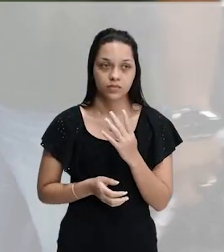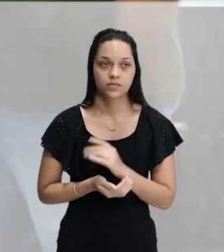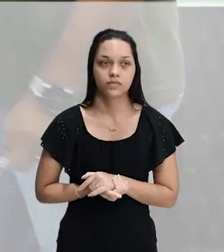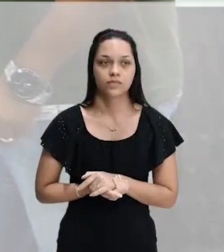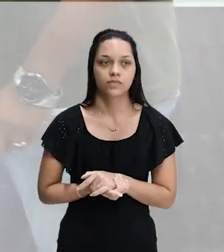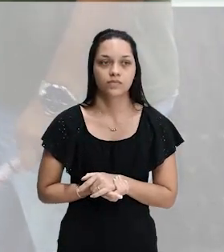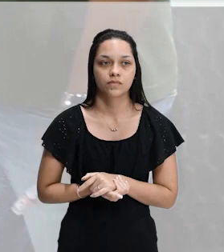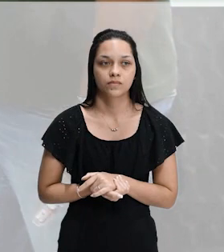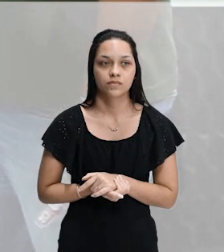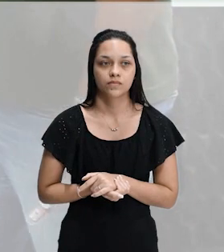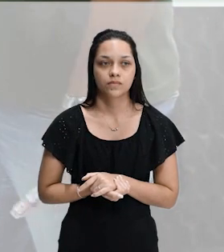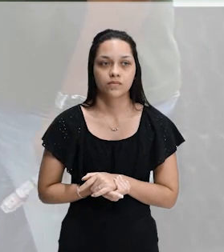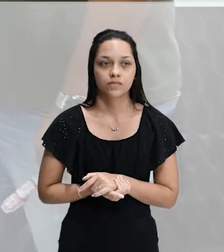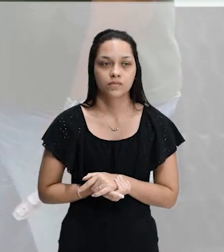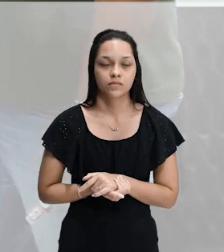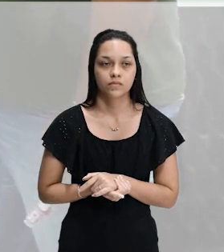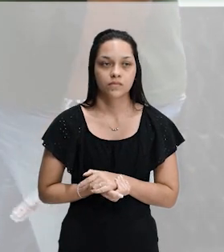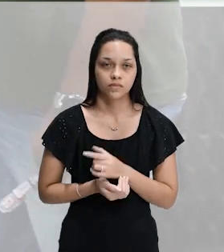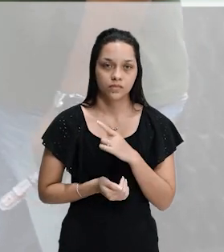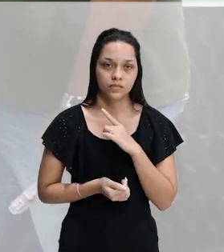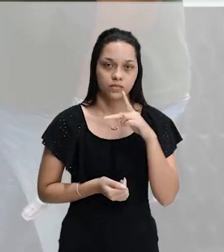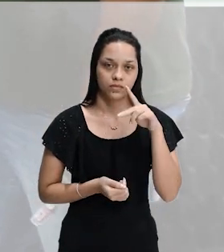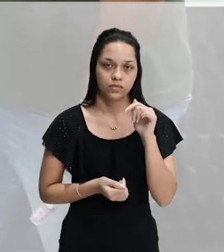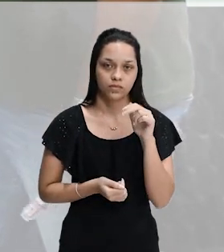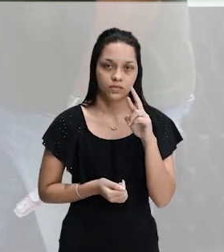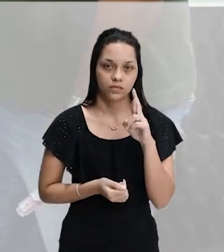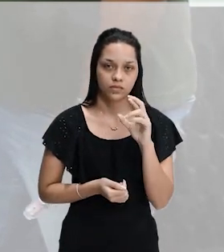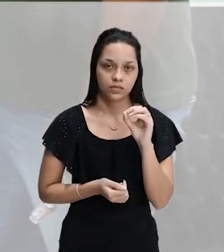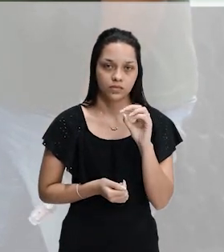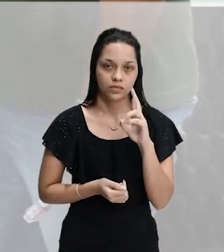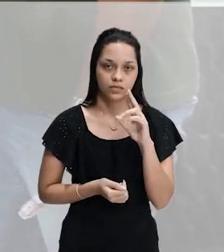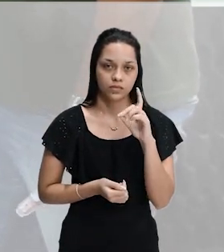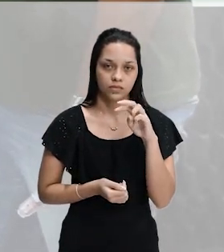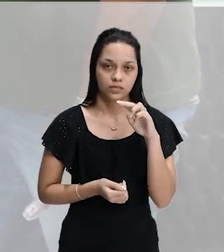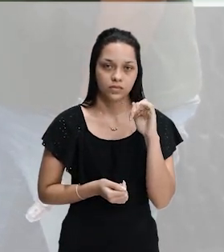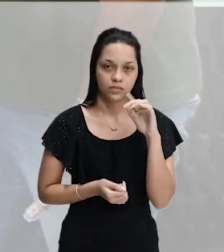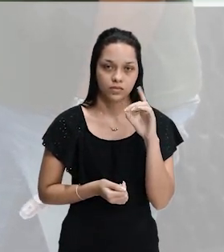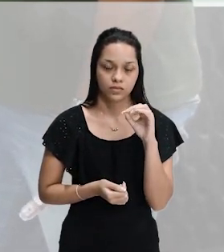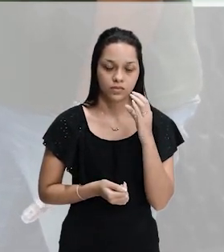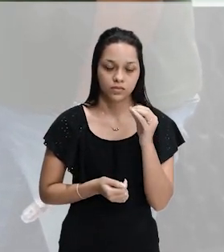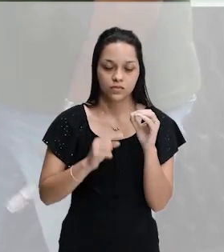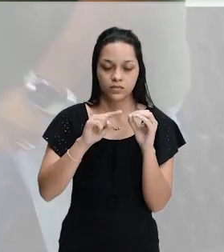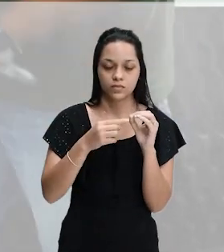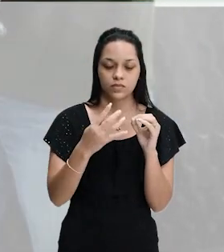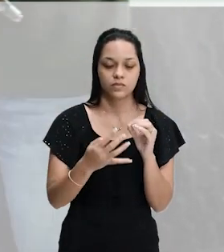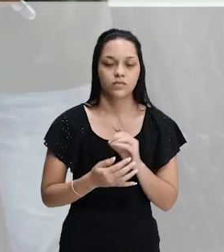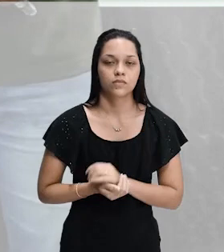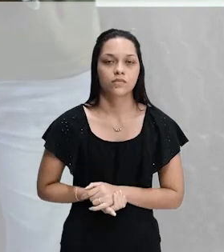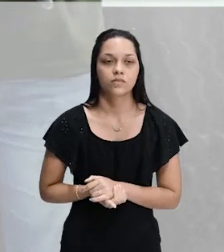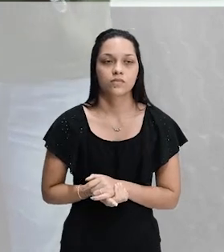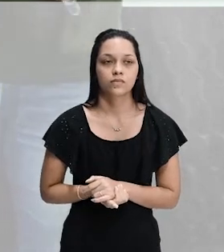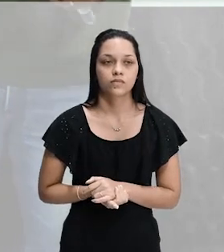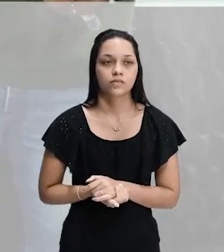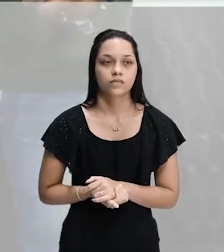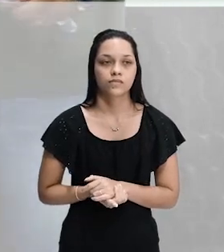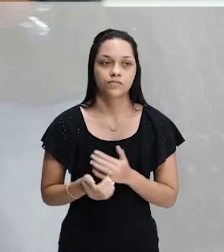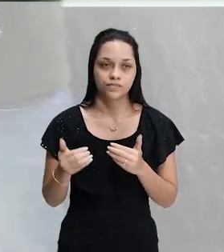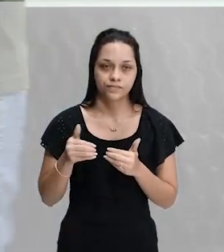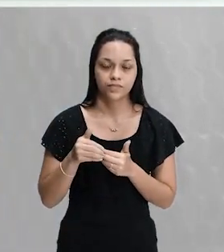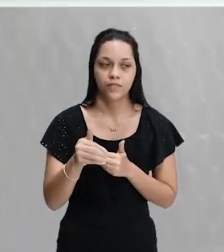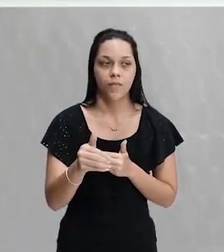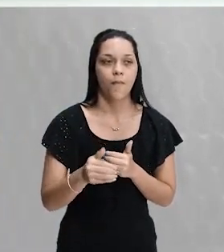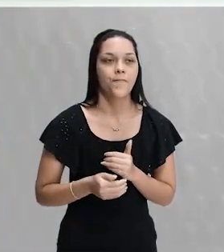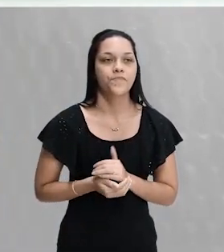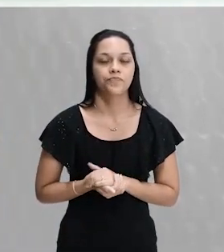isso? Formou o par ordenado aqui 0 e 4. Ok? Vamos dar